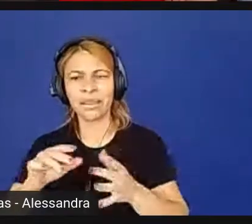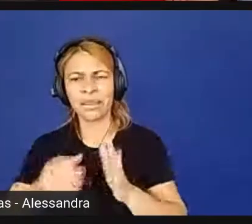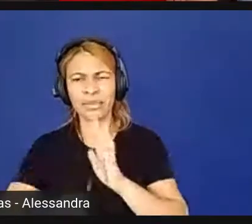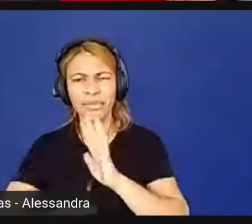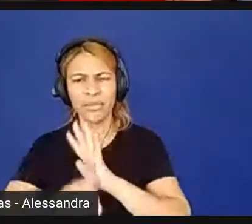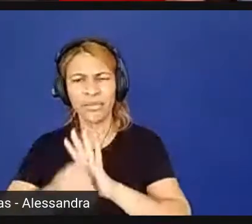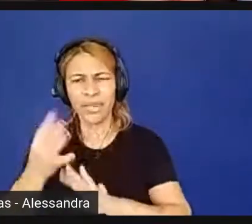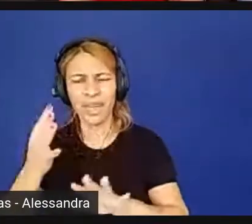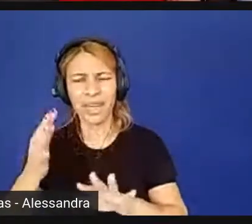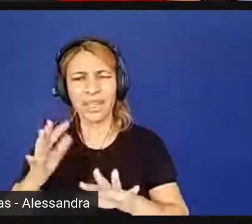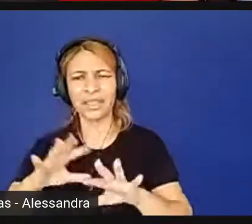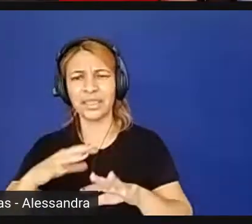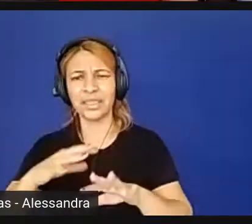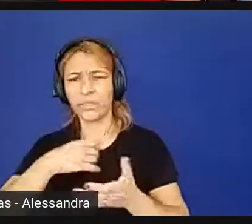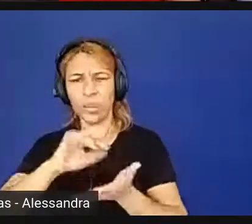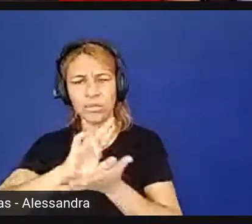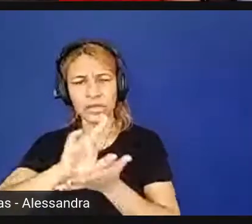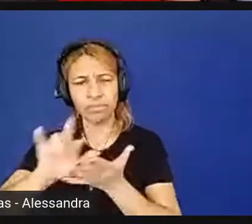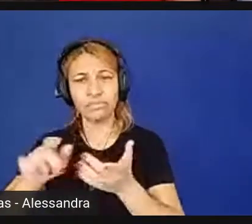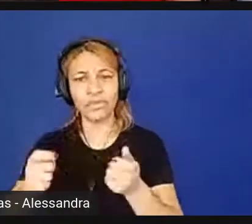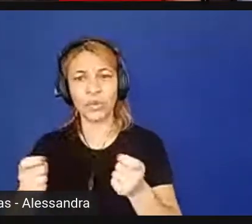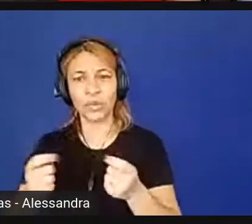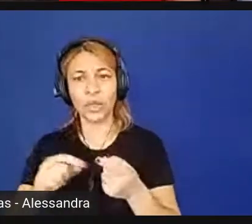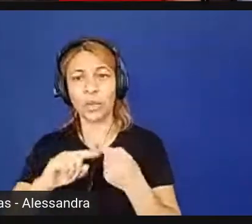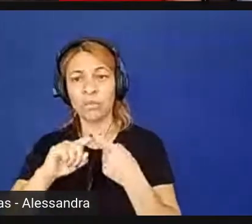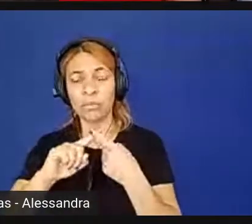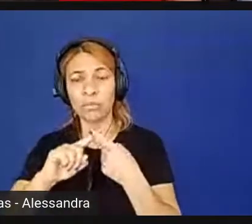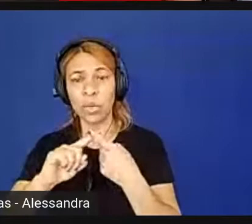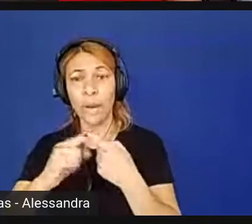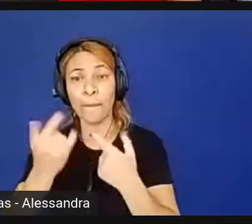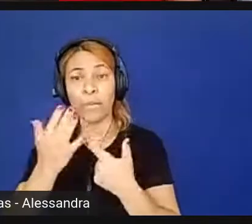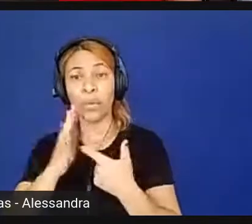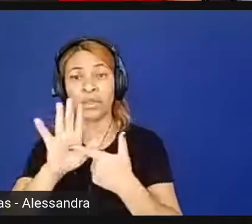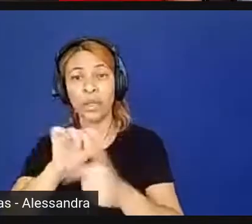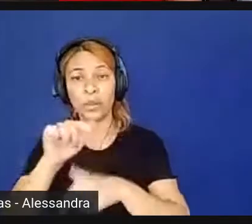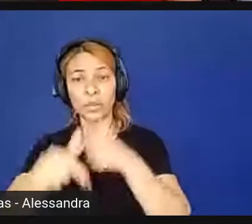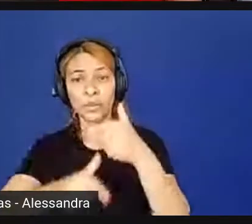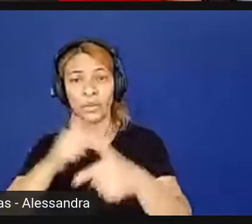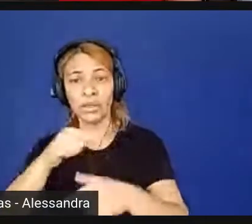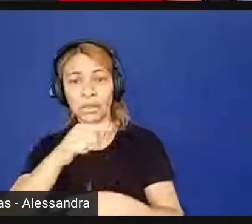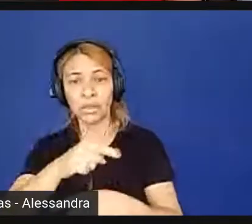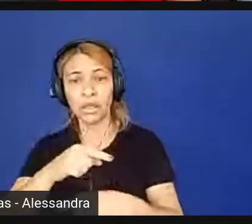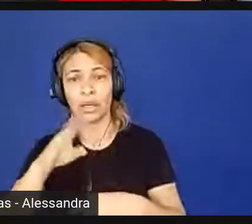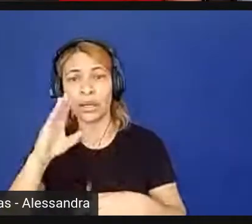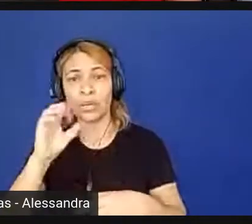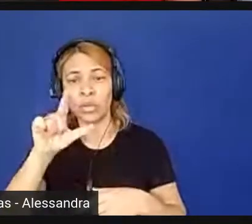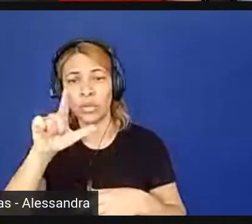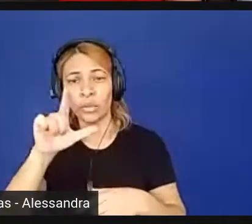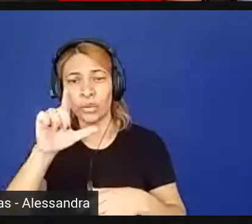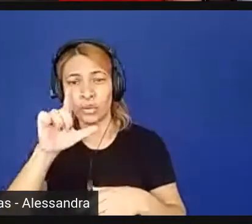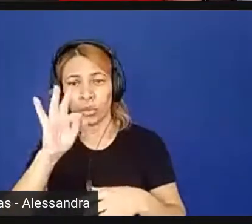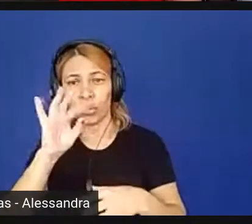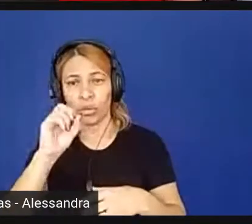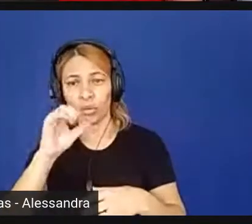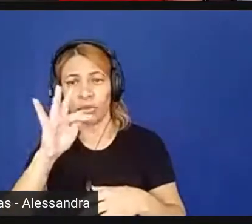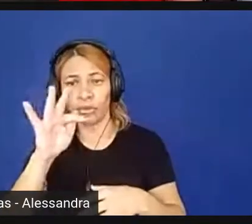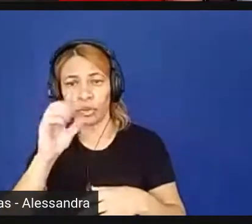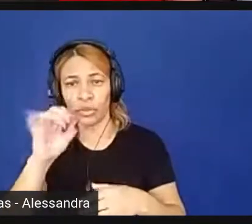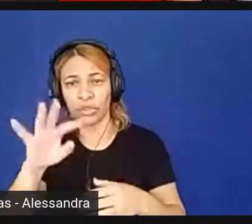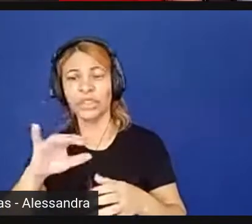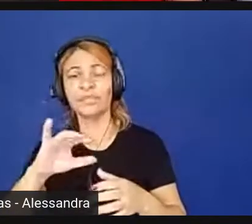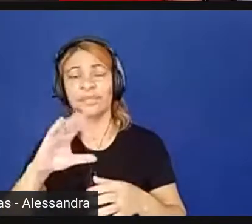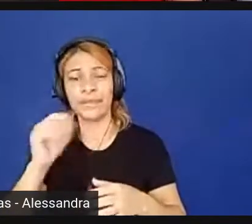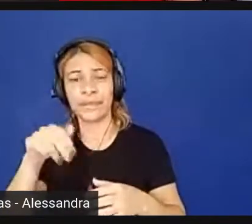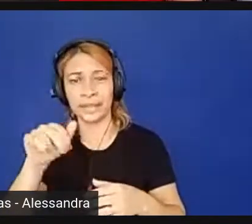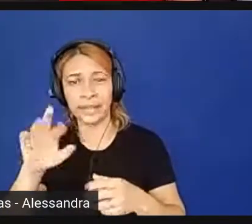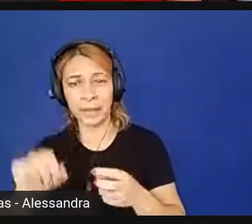formas de controle, eu vou citar algumas. Transparência e accountability. Bota holofote e câmera naquela decisão.